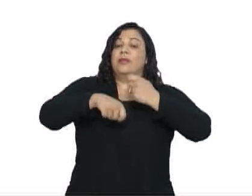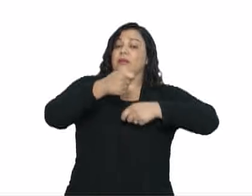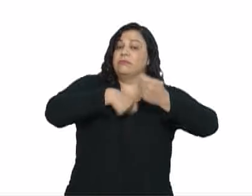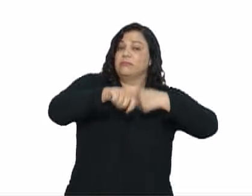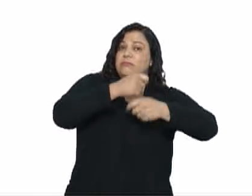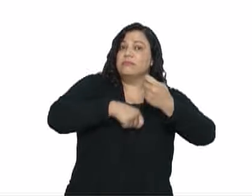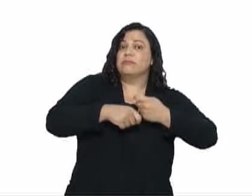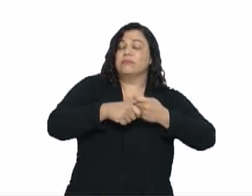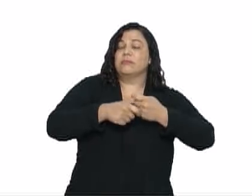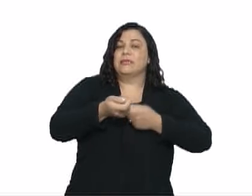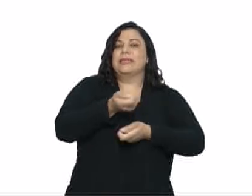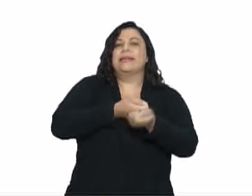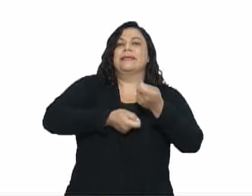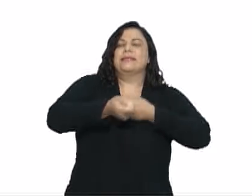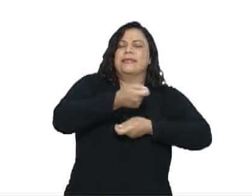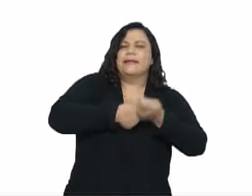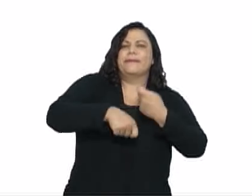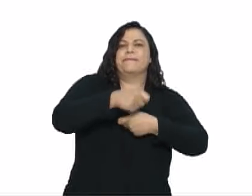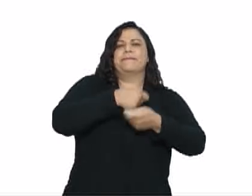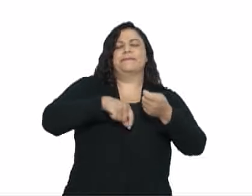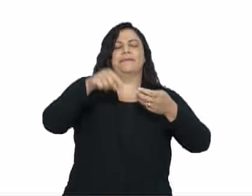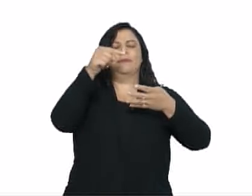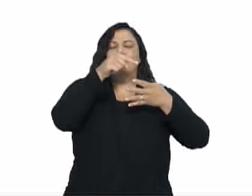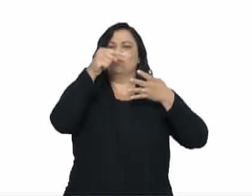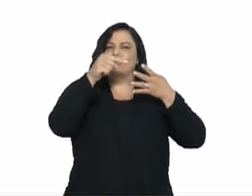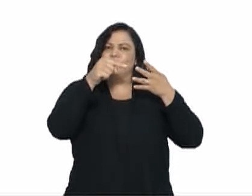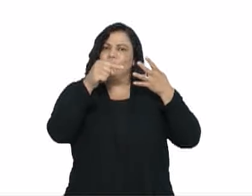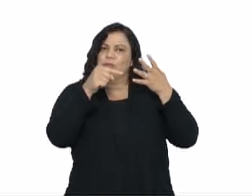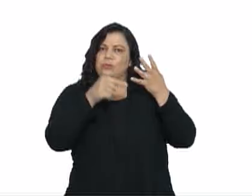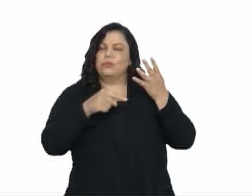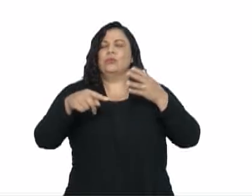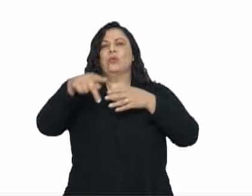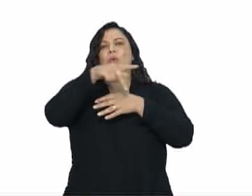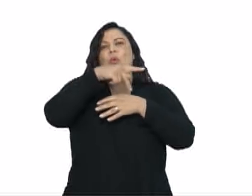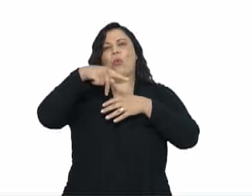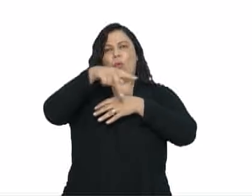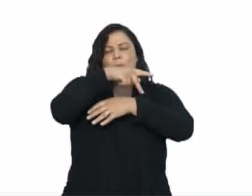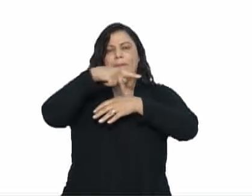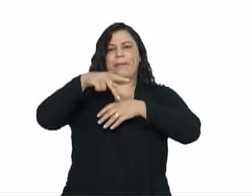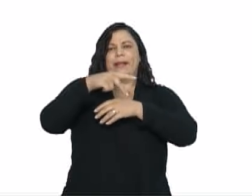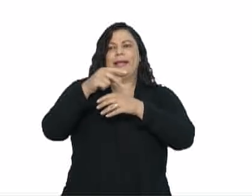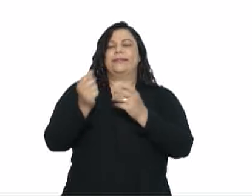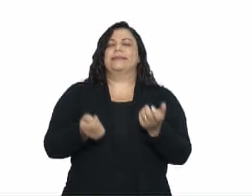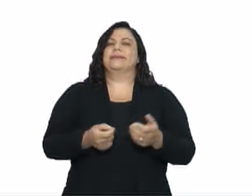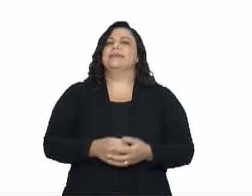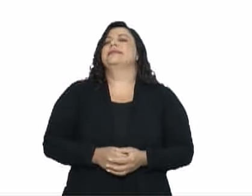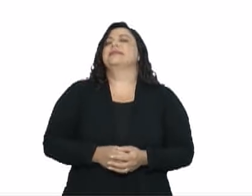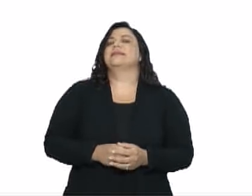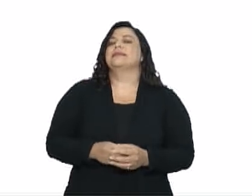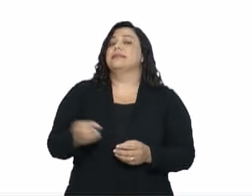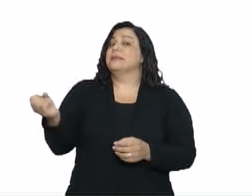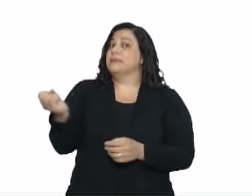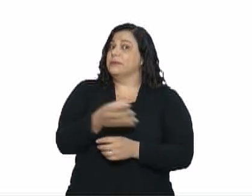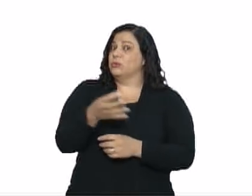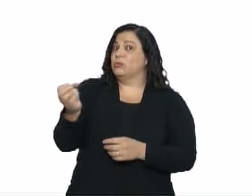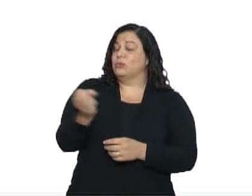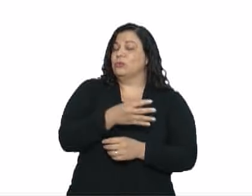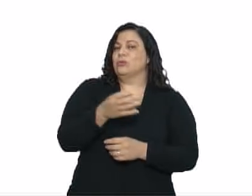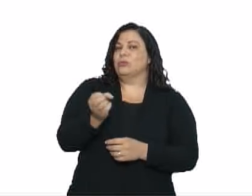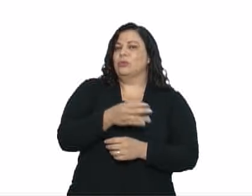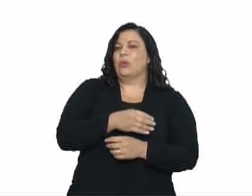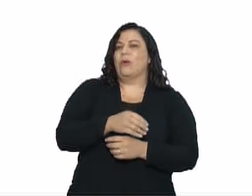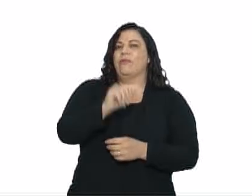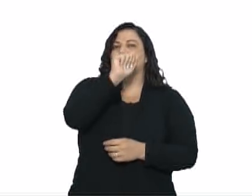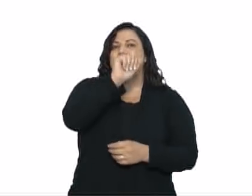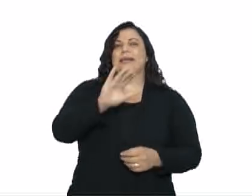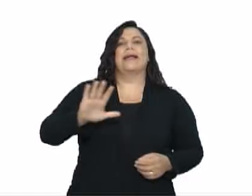e econômica que Coreia, Hong Kong, antiga Formosa, no caso hoje Taiwan e Singapura,